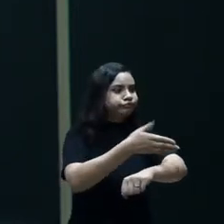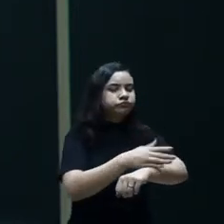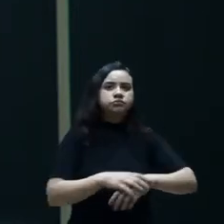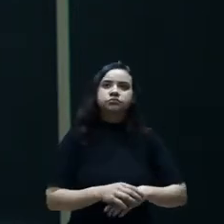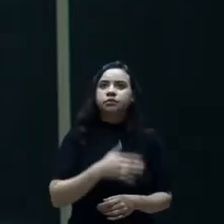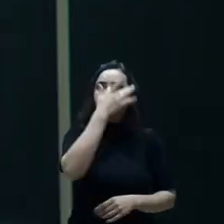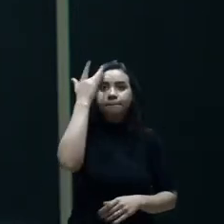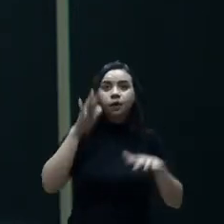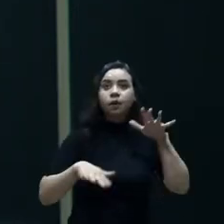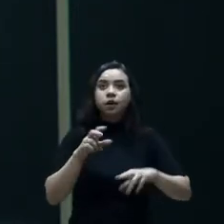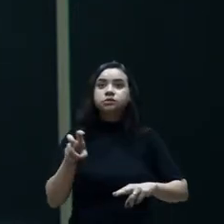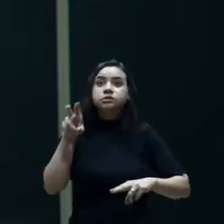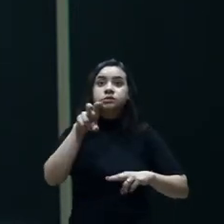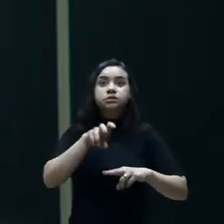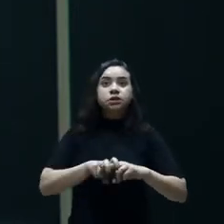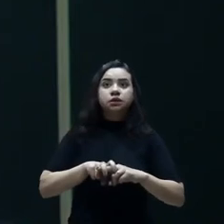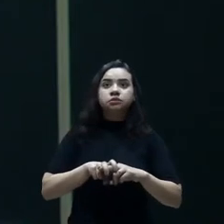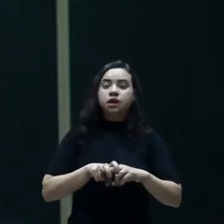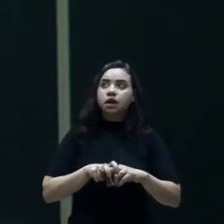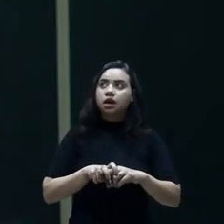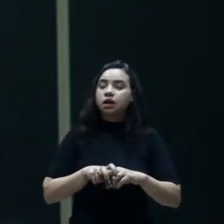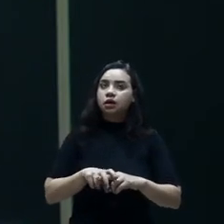Deus. Está sufocado.